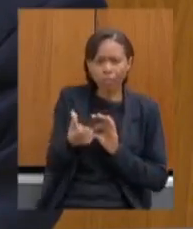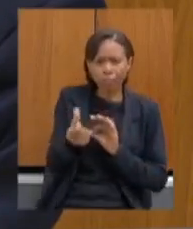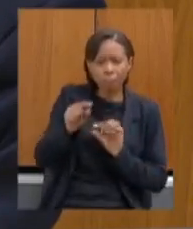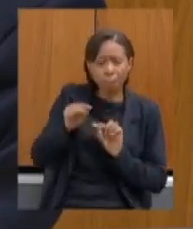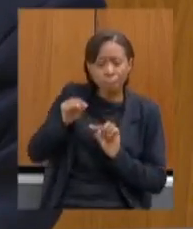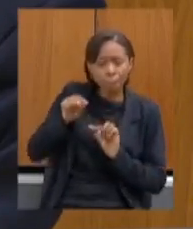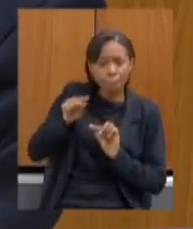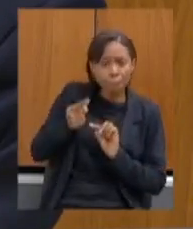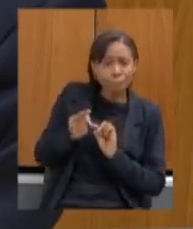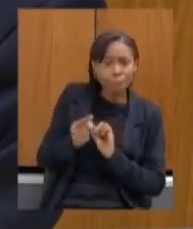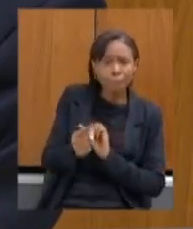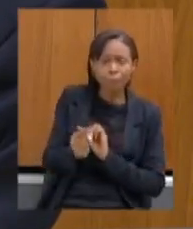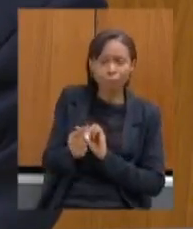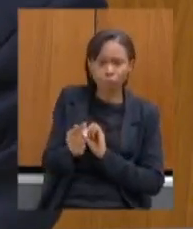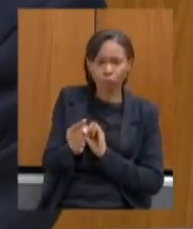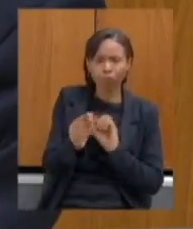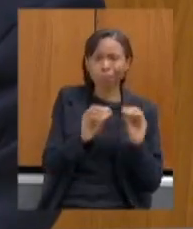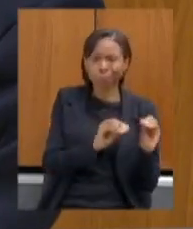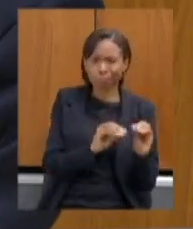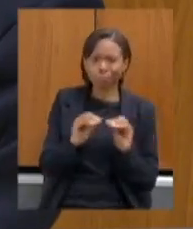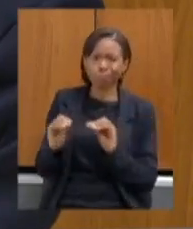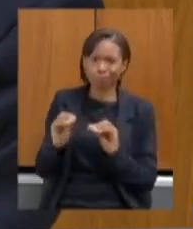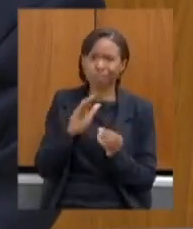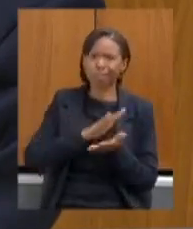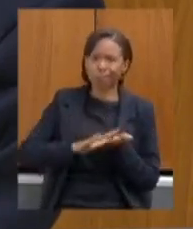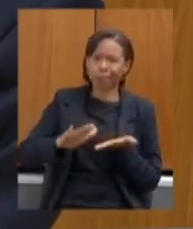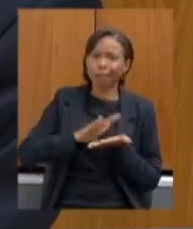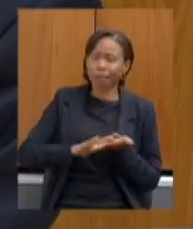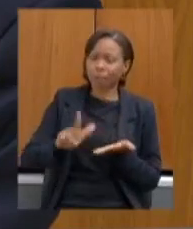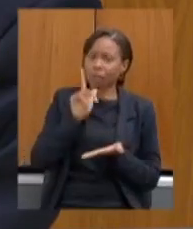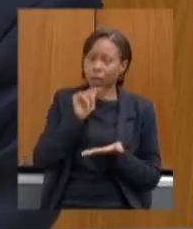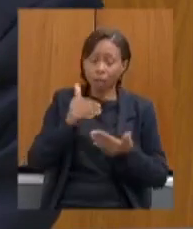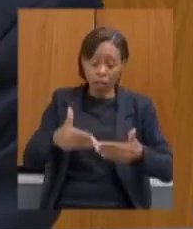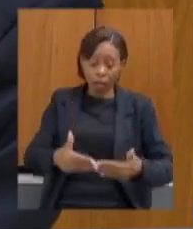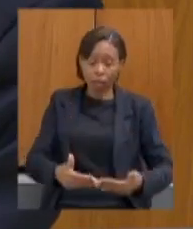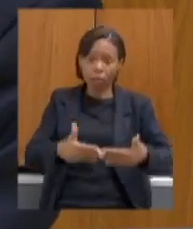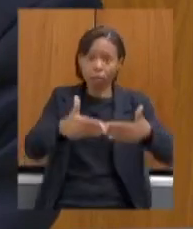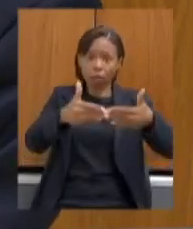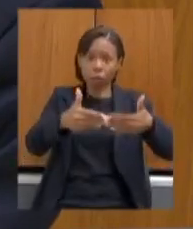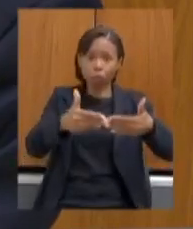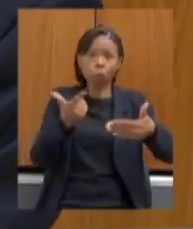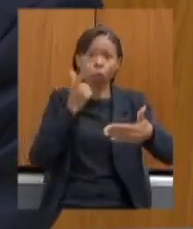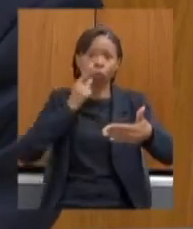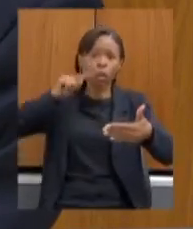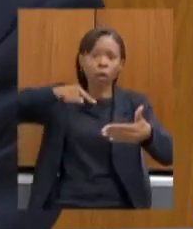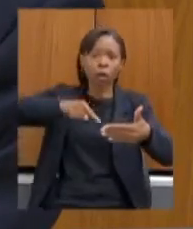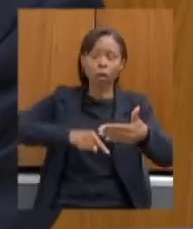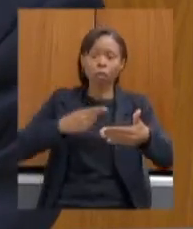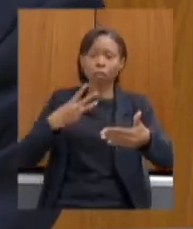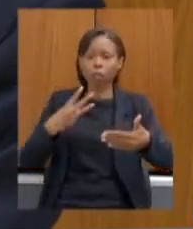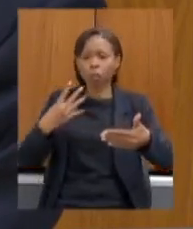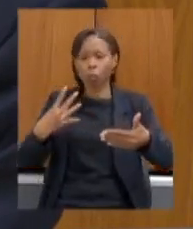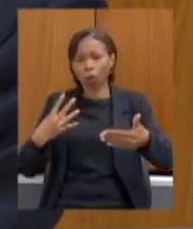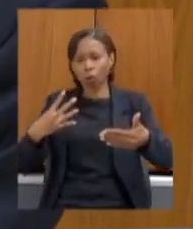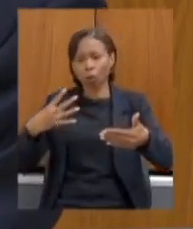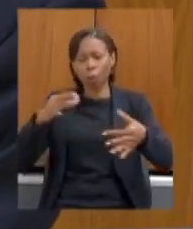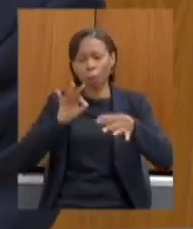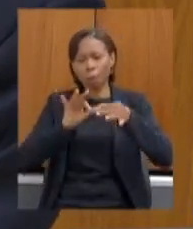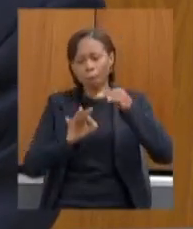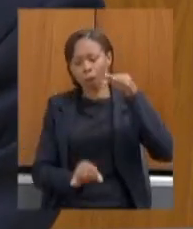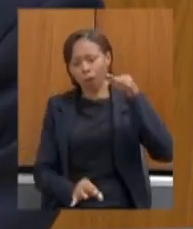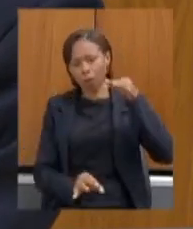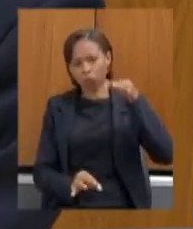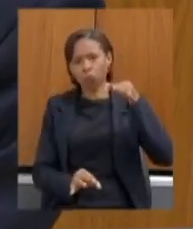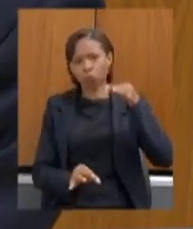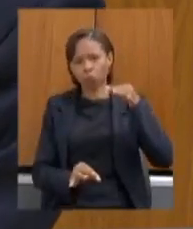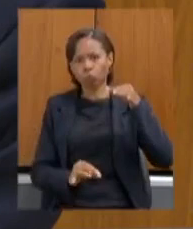na transposição. E só essa barragem vai gerar 34 metros cúbicos. Então, para que ela possa, além de